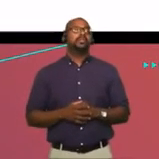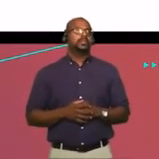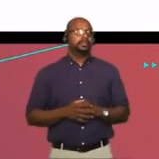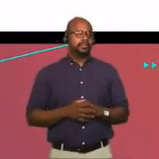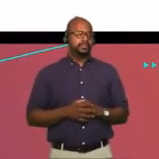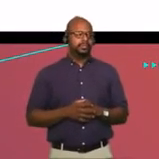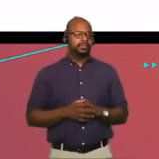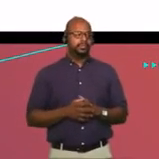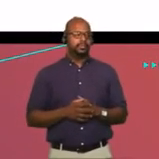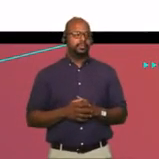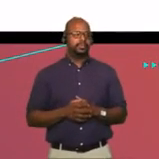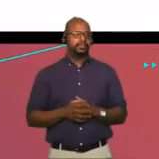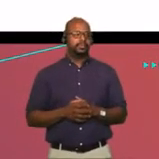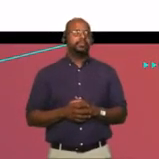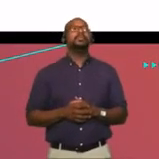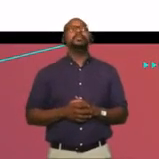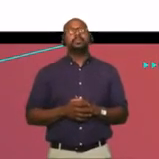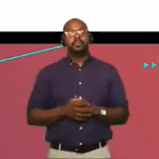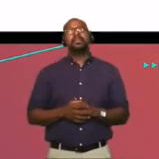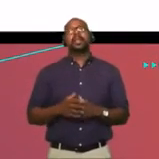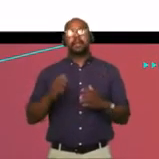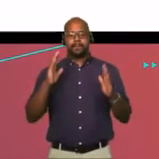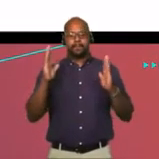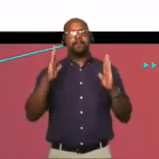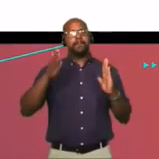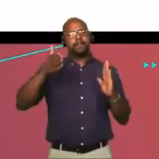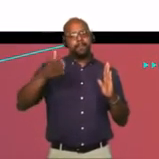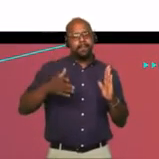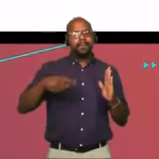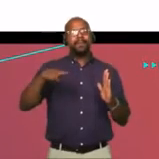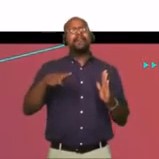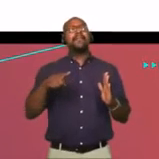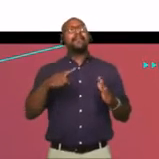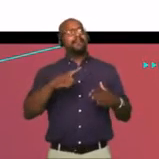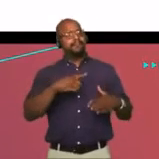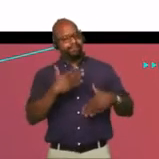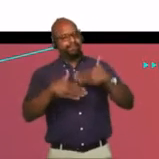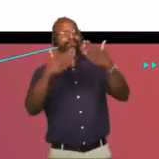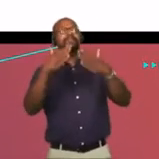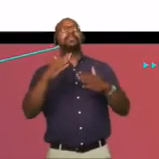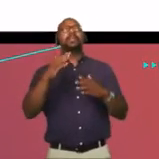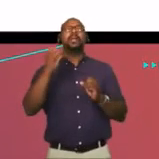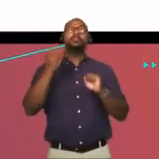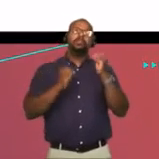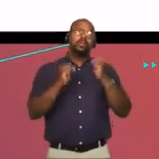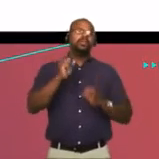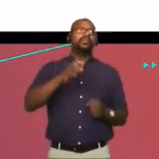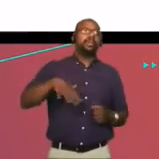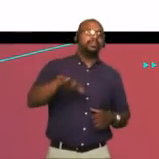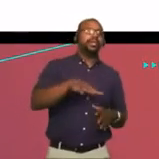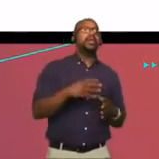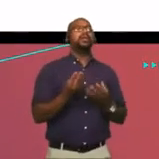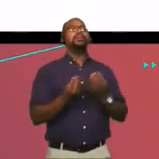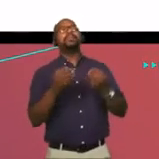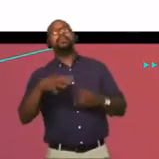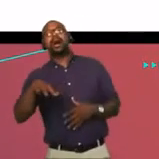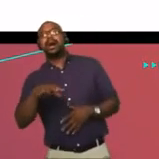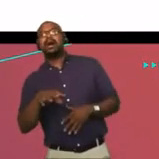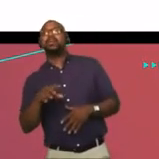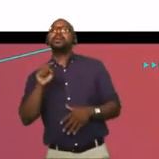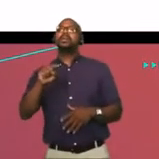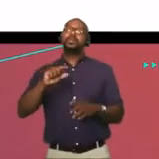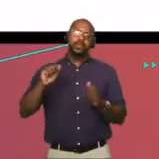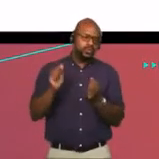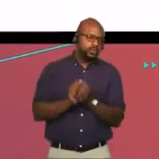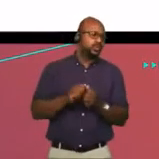Ah tá aqui ó então paralelamente a isso nós temos a evolução da indústria indústria foi evoluindo junto com